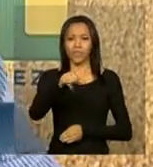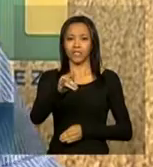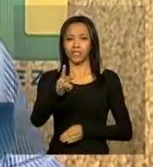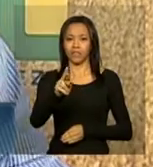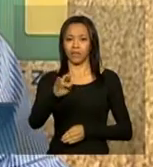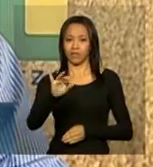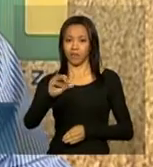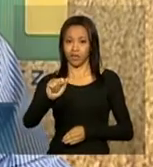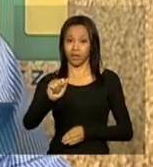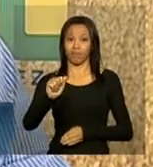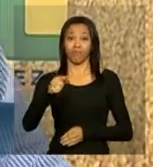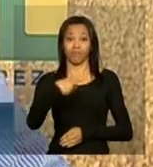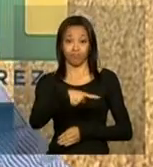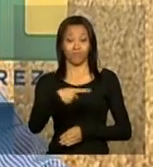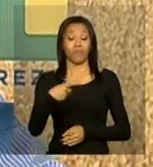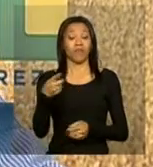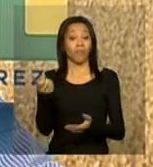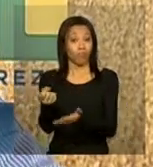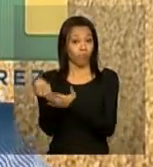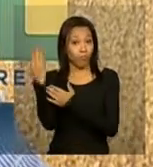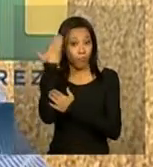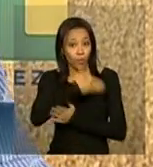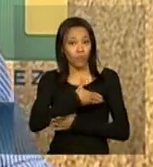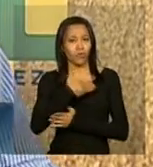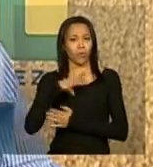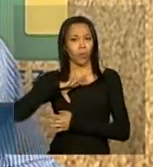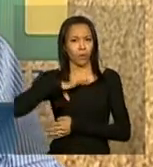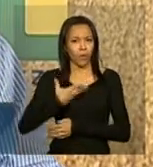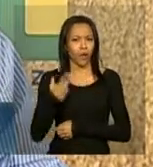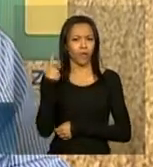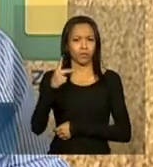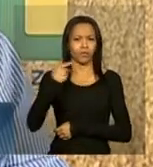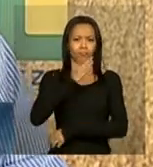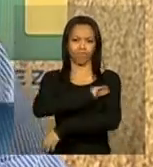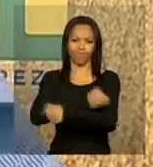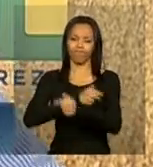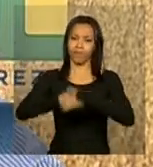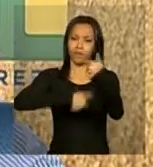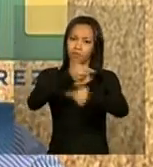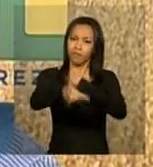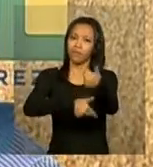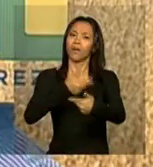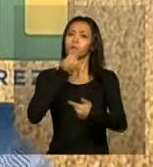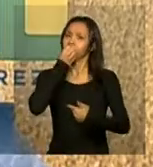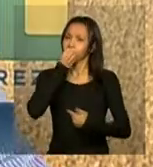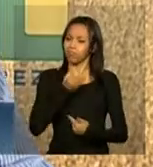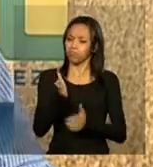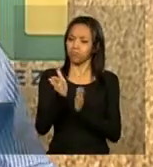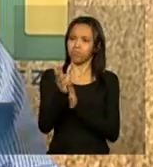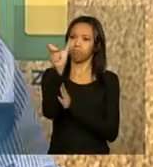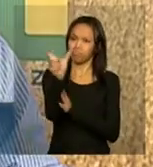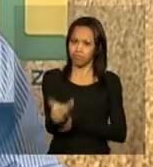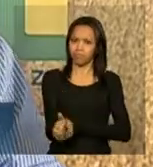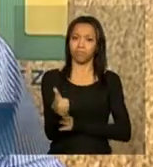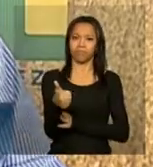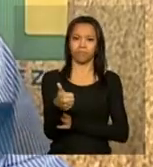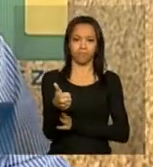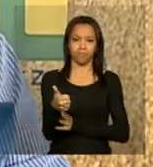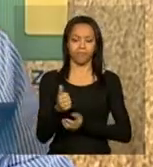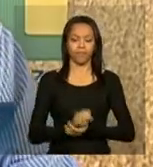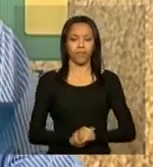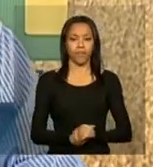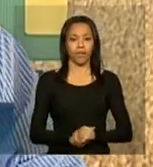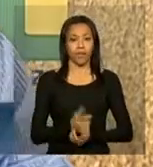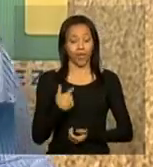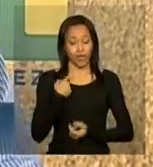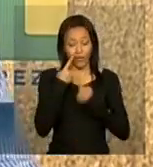Helicoverpa, mostrou a competência, a coragem e a determinação de um grande brasileiro. Eu ia